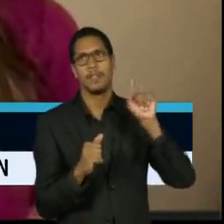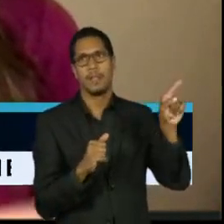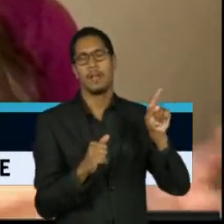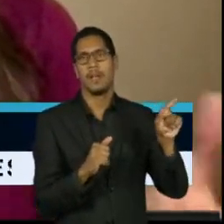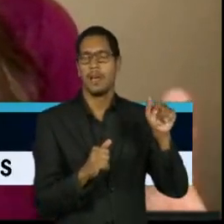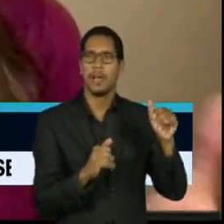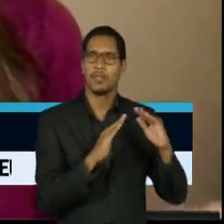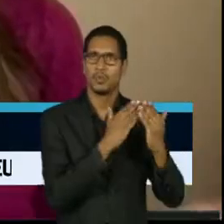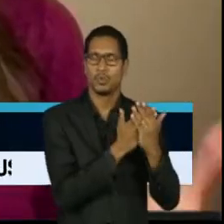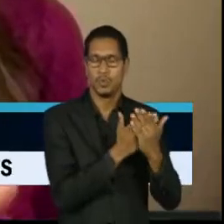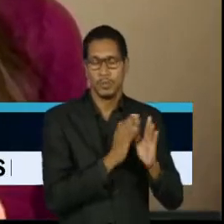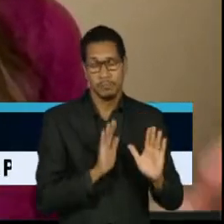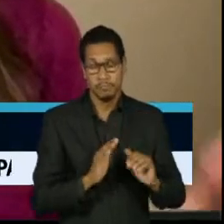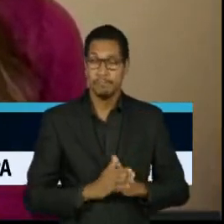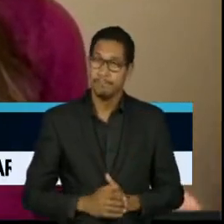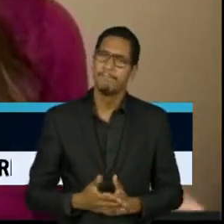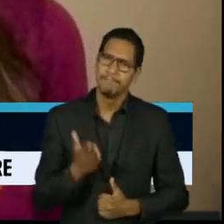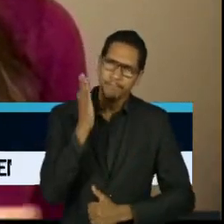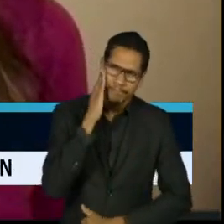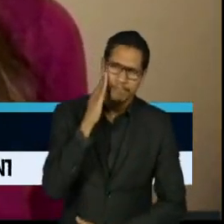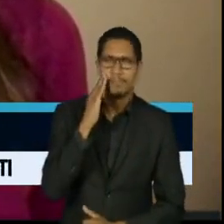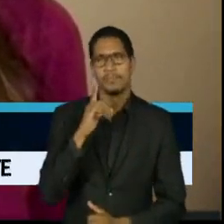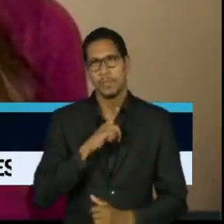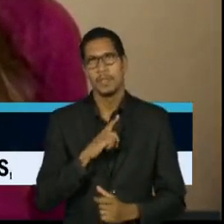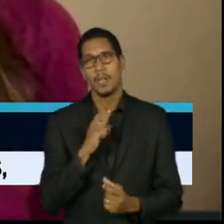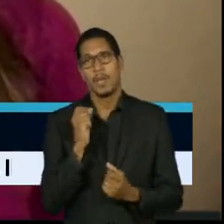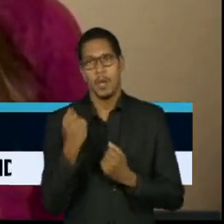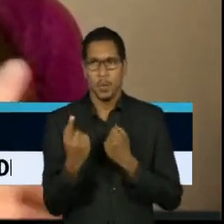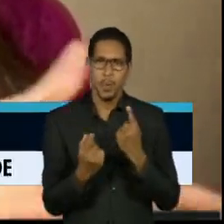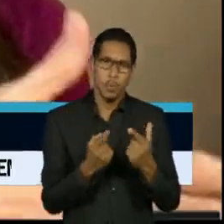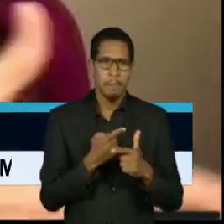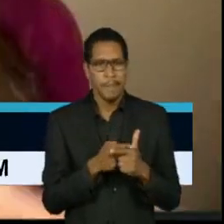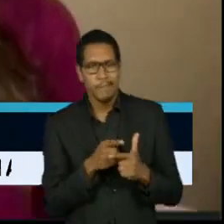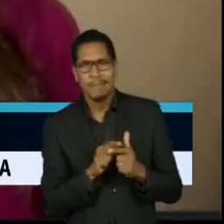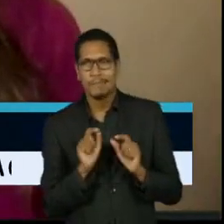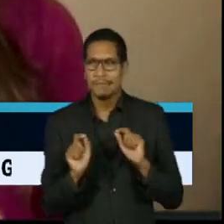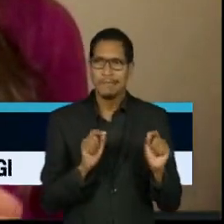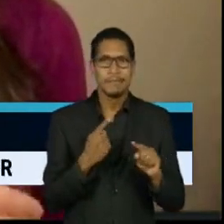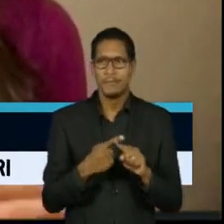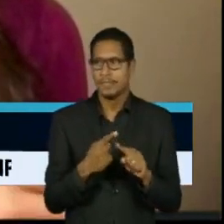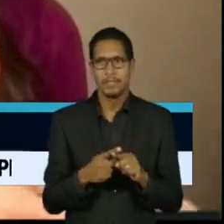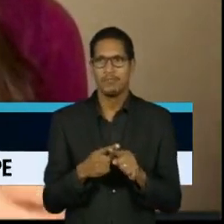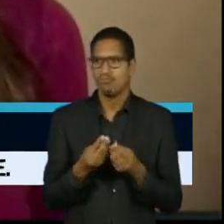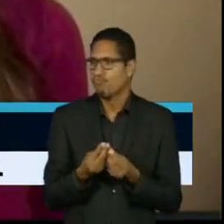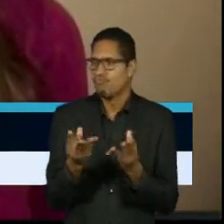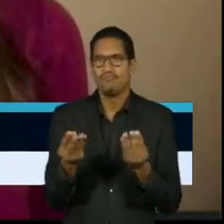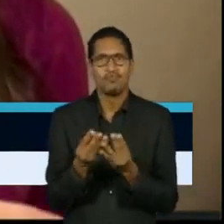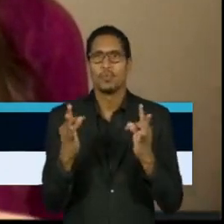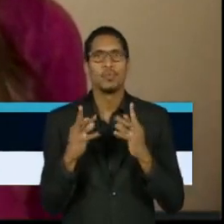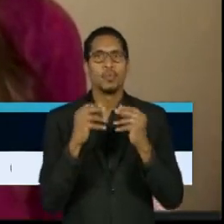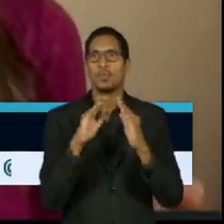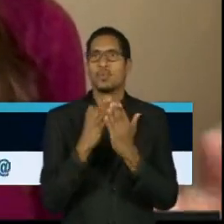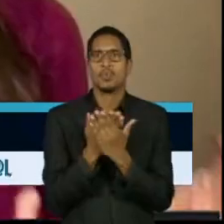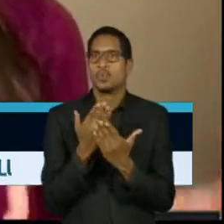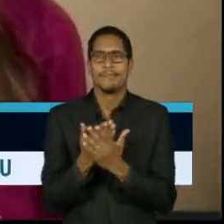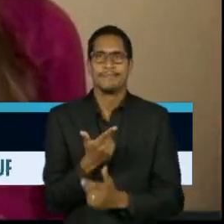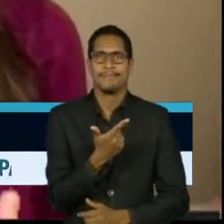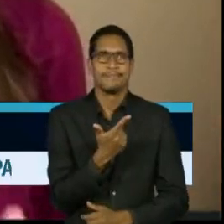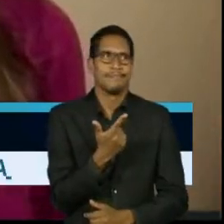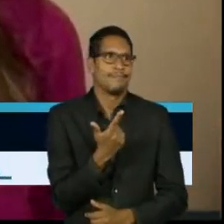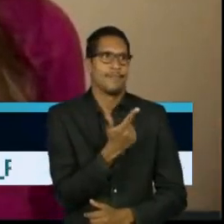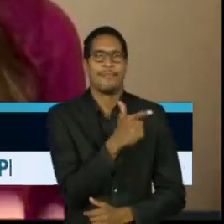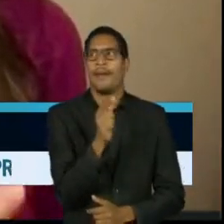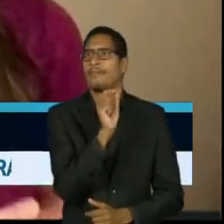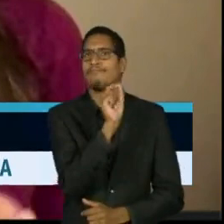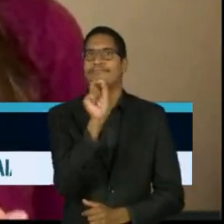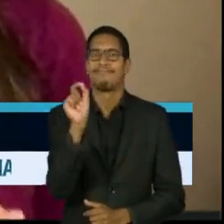É claro que está tendo algum problema, porque não deve estar disponível para todas as escolas de uma maneira tão uniforme. Mas